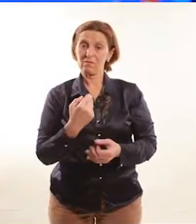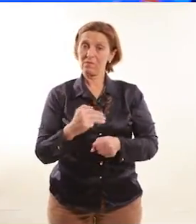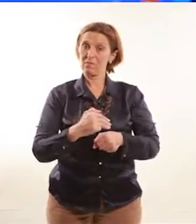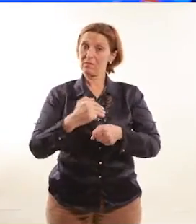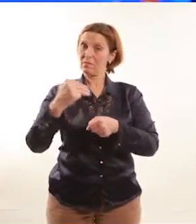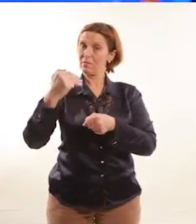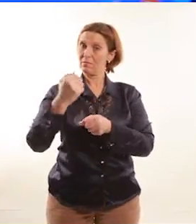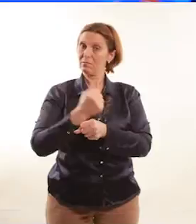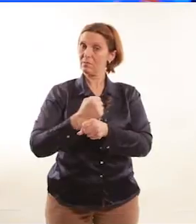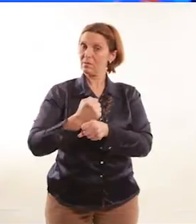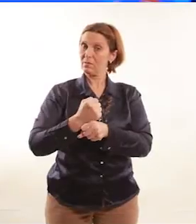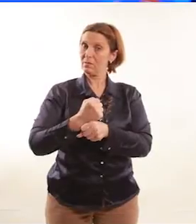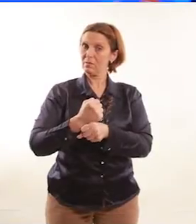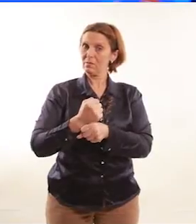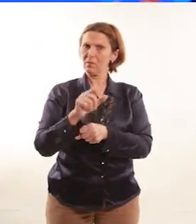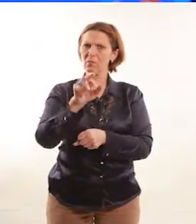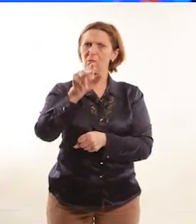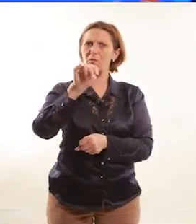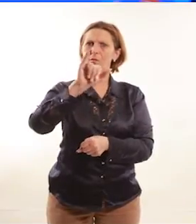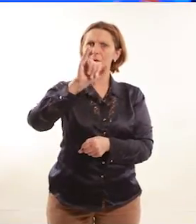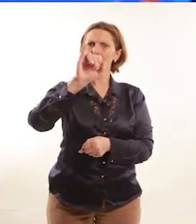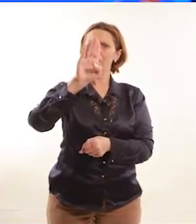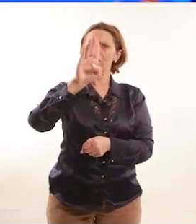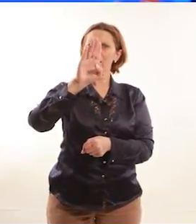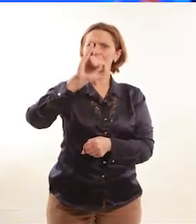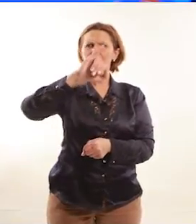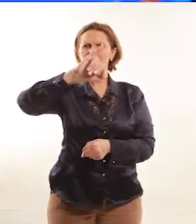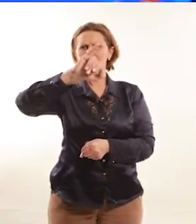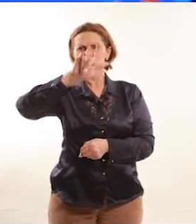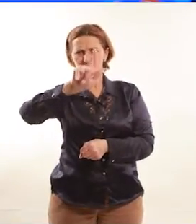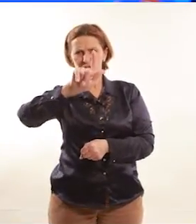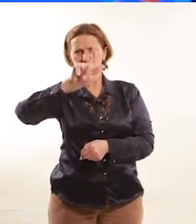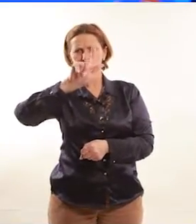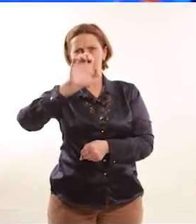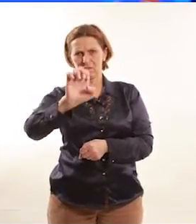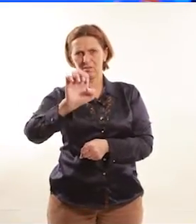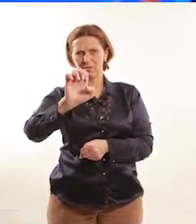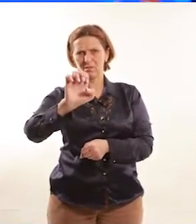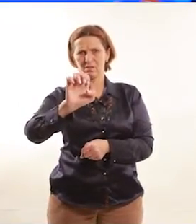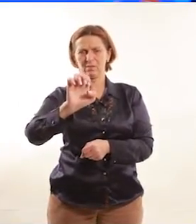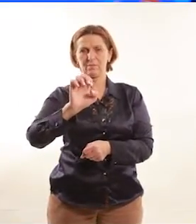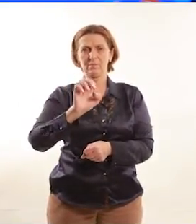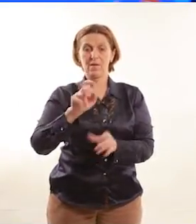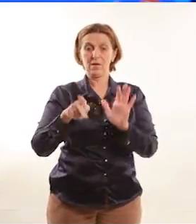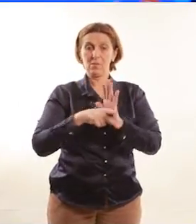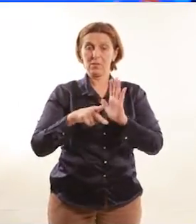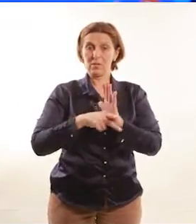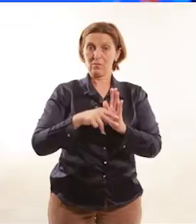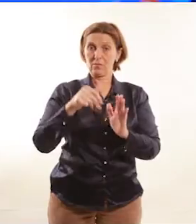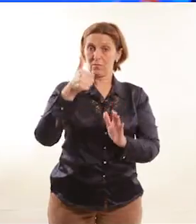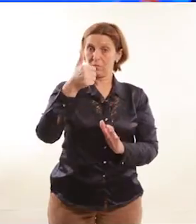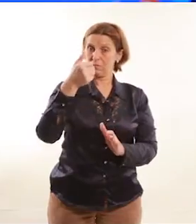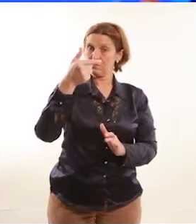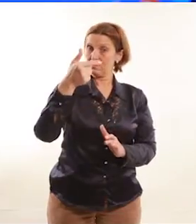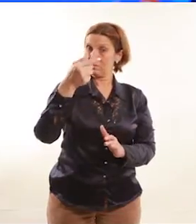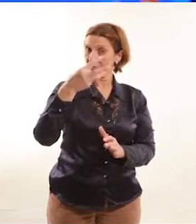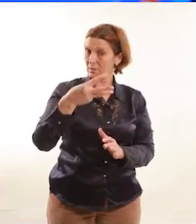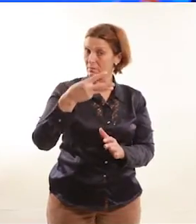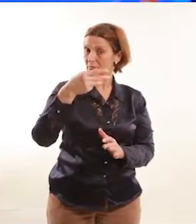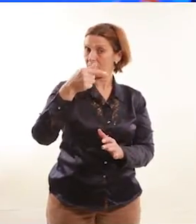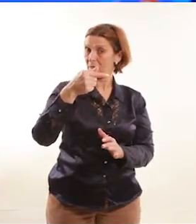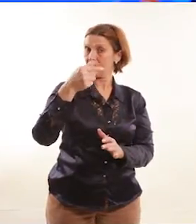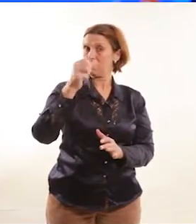de acordo com as atualizações do IBGE. Então, é estipulado, a portaria 1378, ela